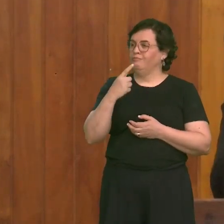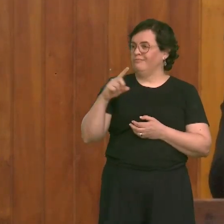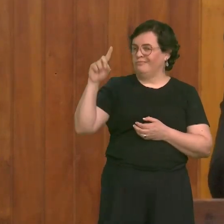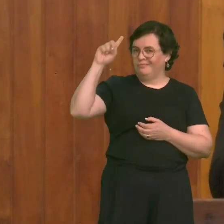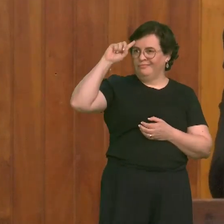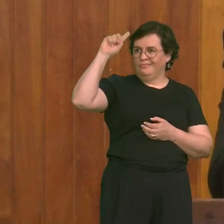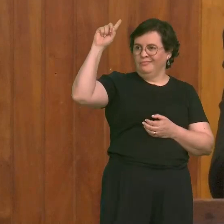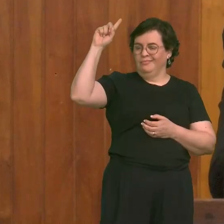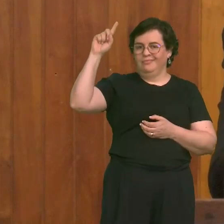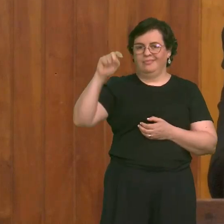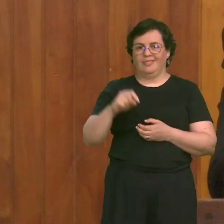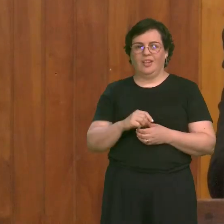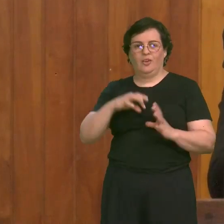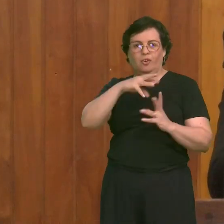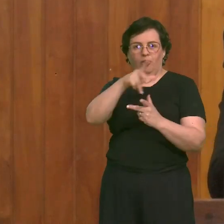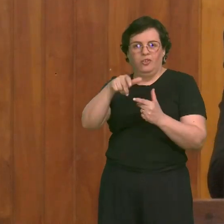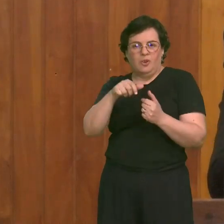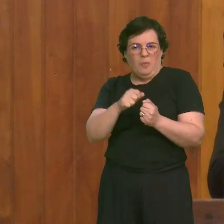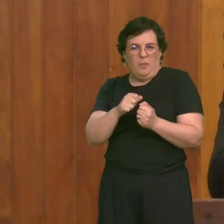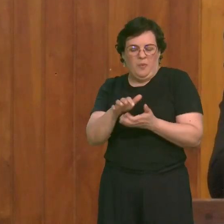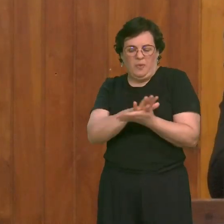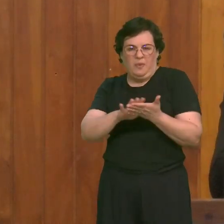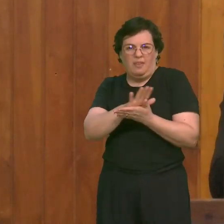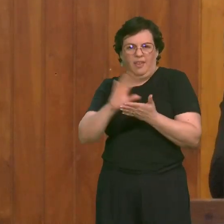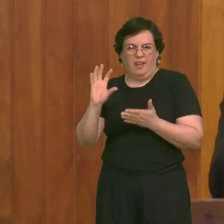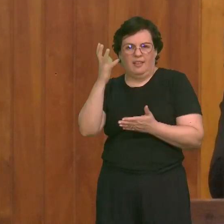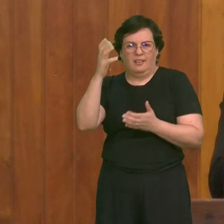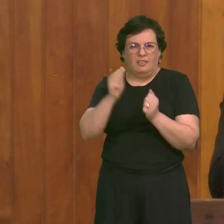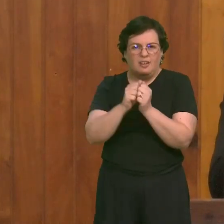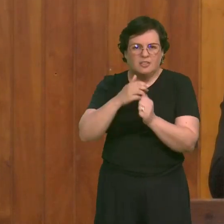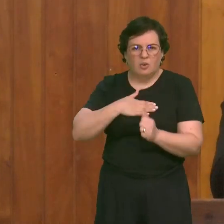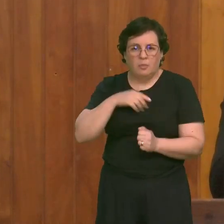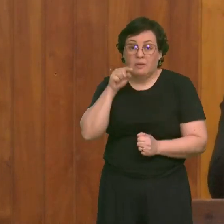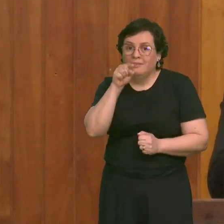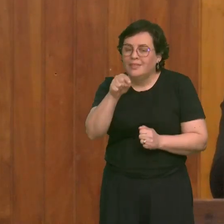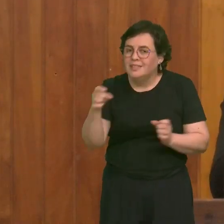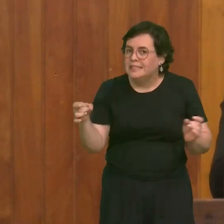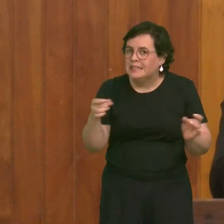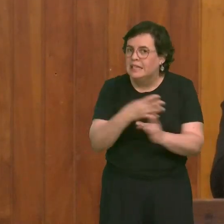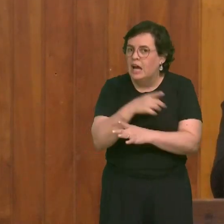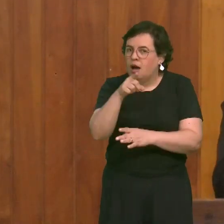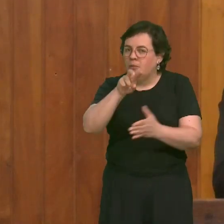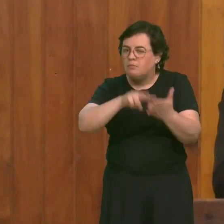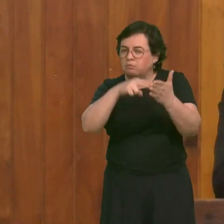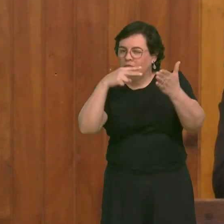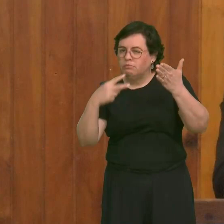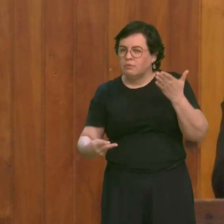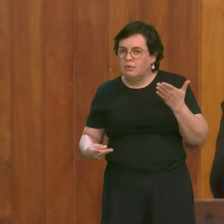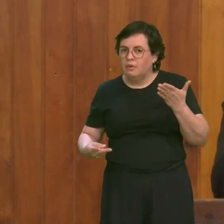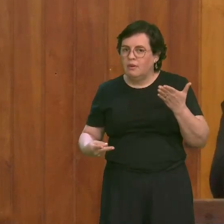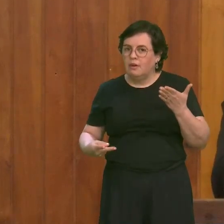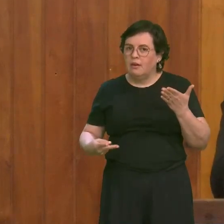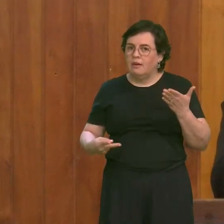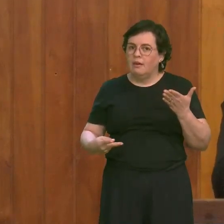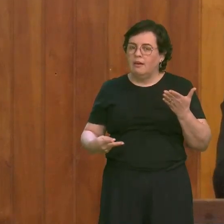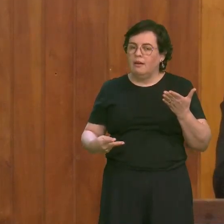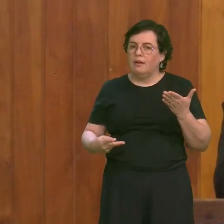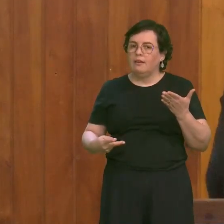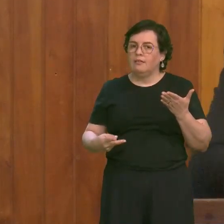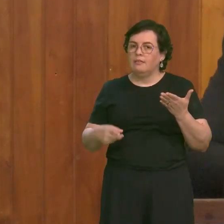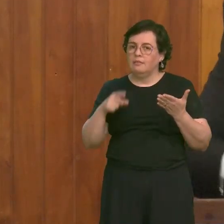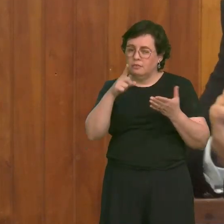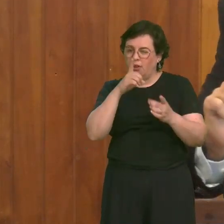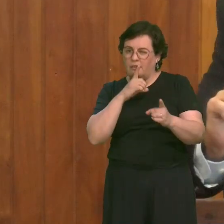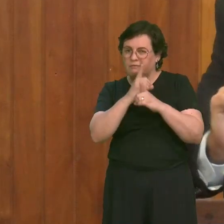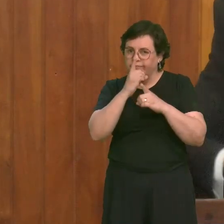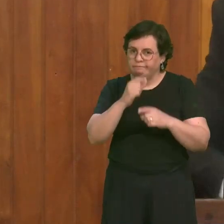sensação de poder de impunidade só acaba vocês vão cair mais cedo ou mais